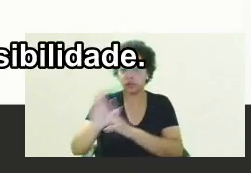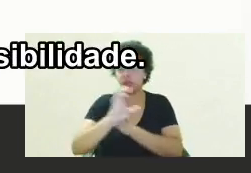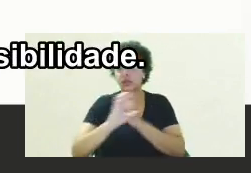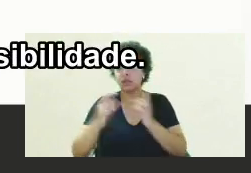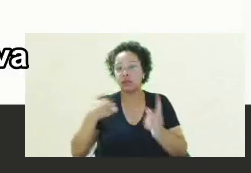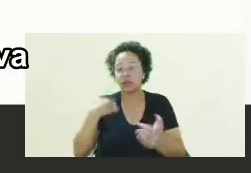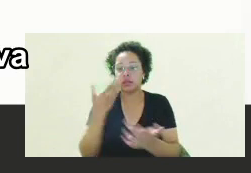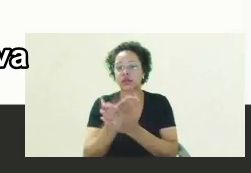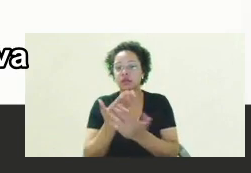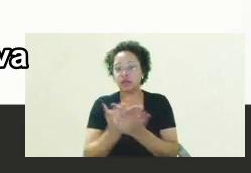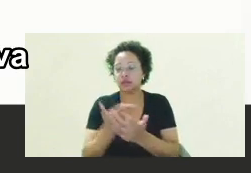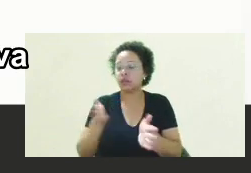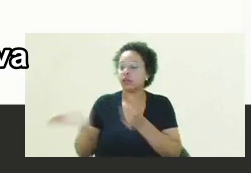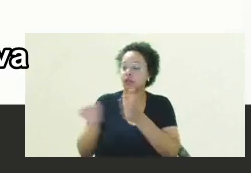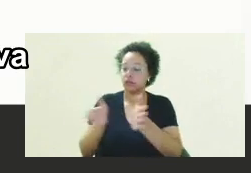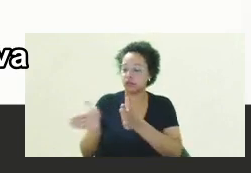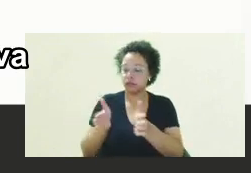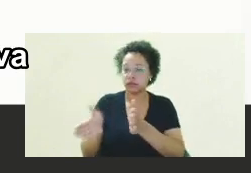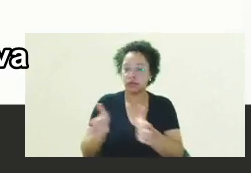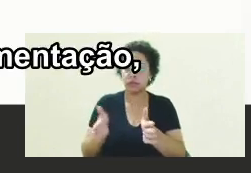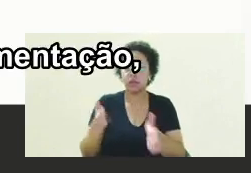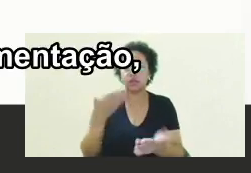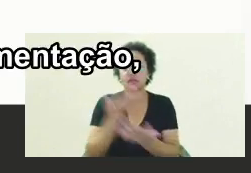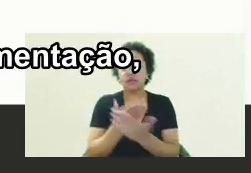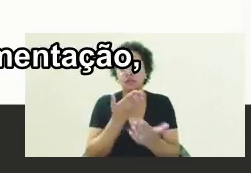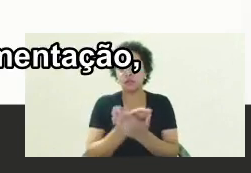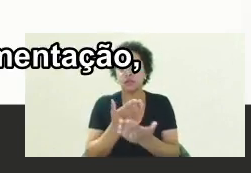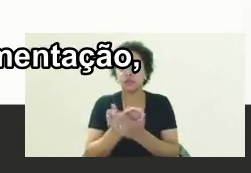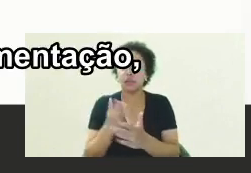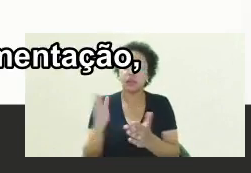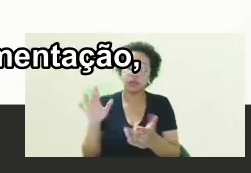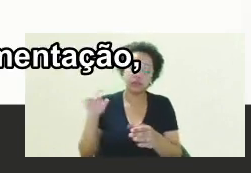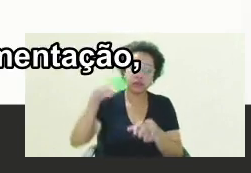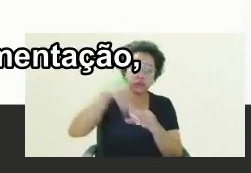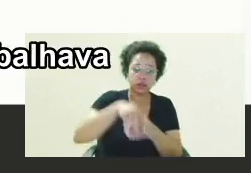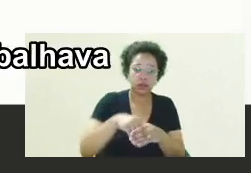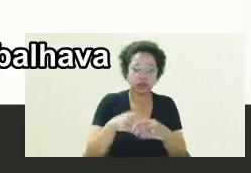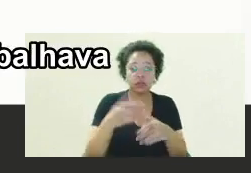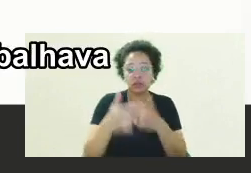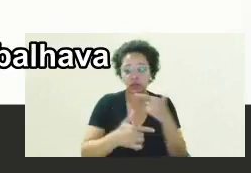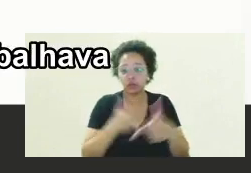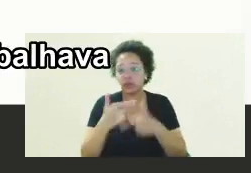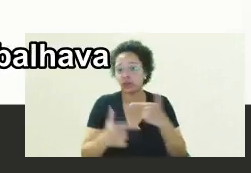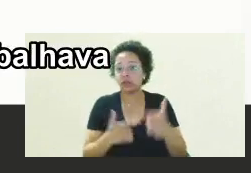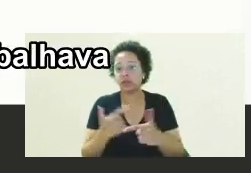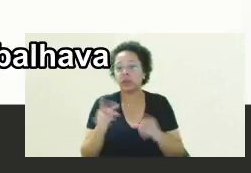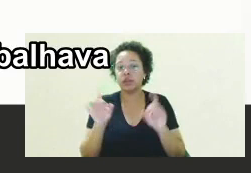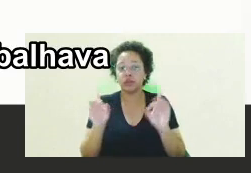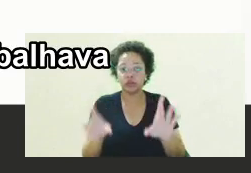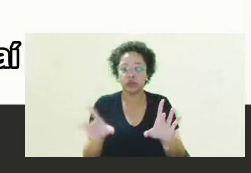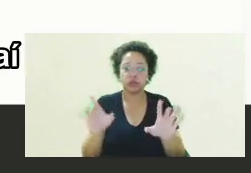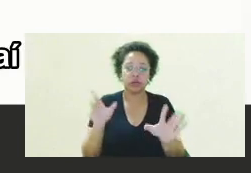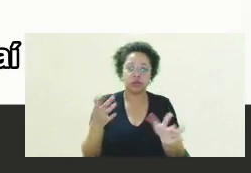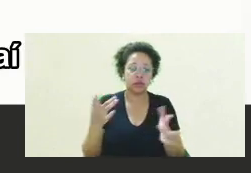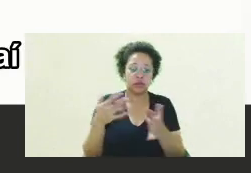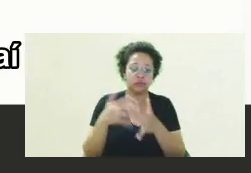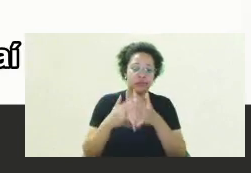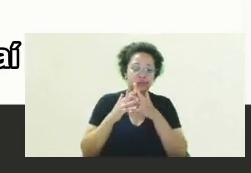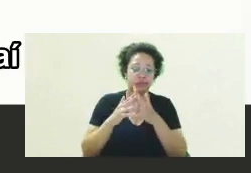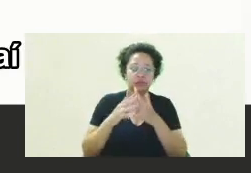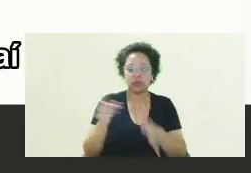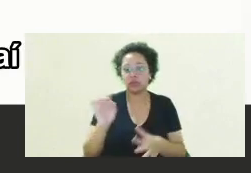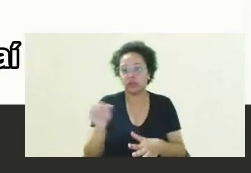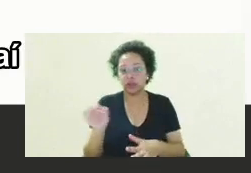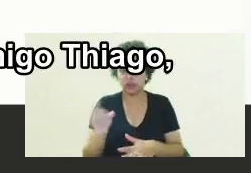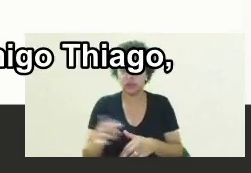estudava sobre acessibilidade. Estudava ali e aplicava dentro do contexto da documentação, nada muito complexo, né? Trabalhava com o X